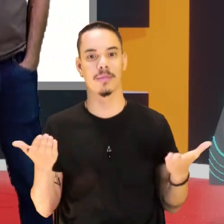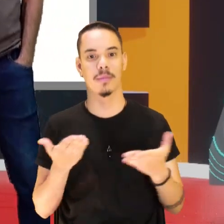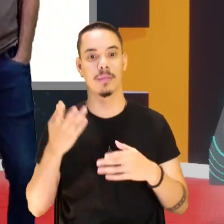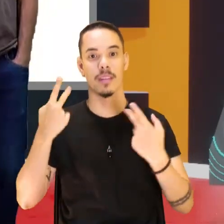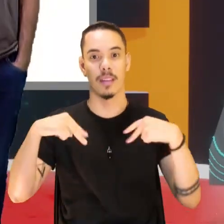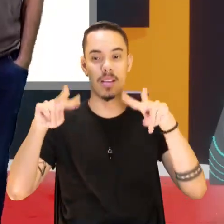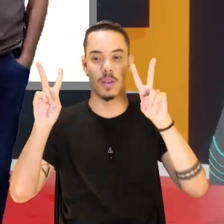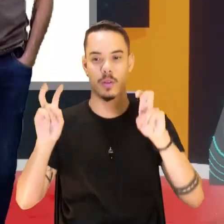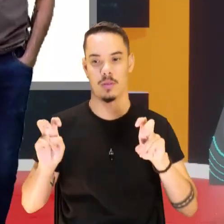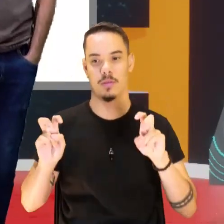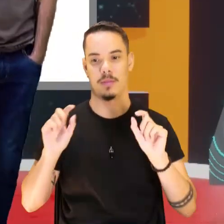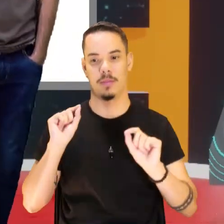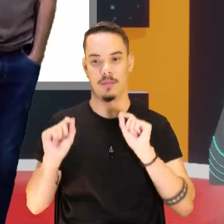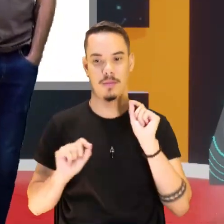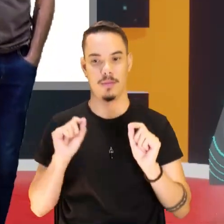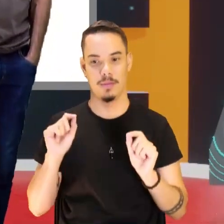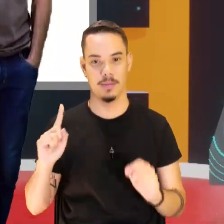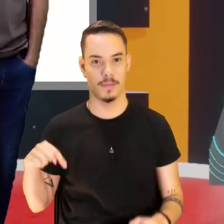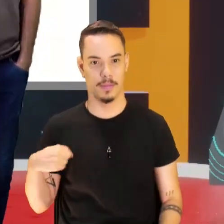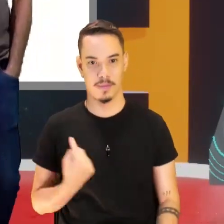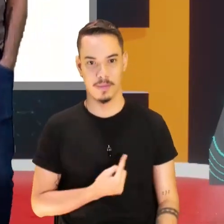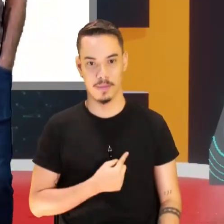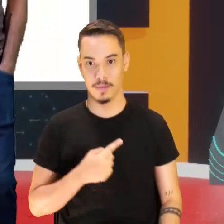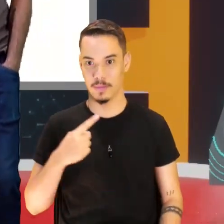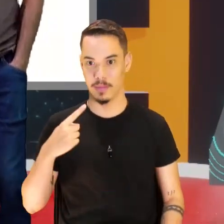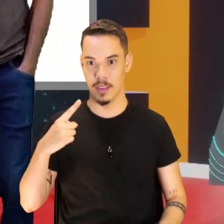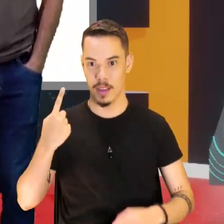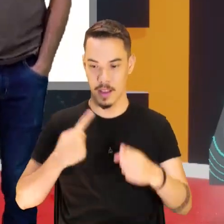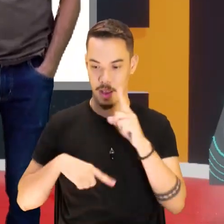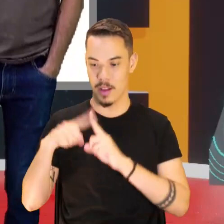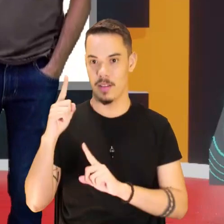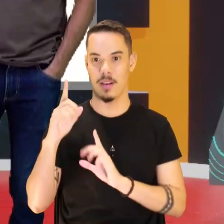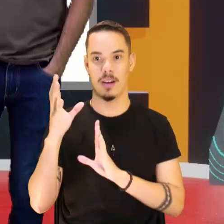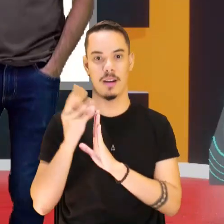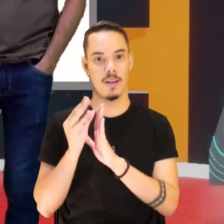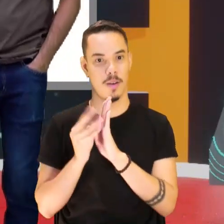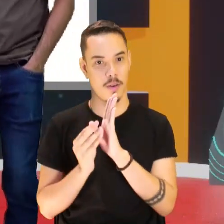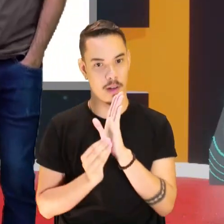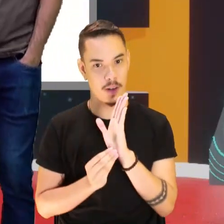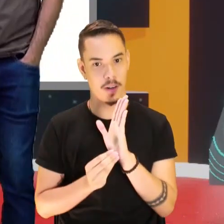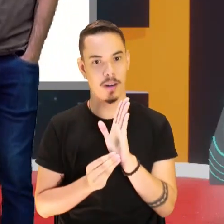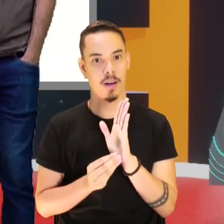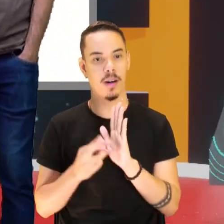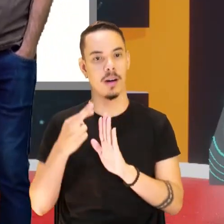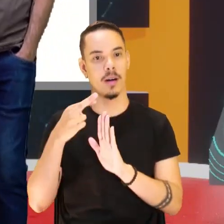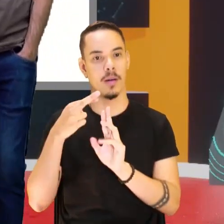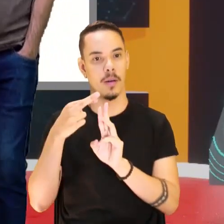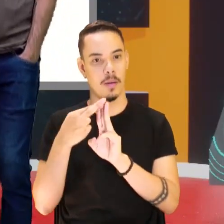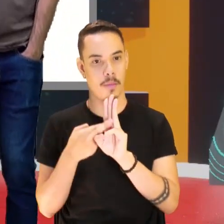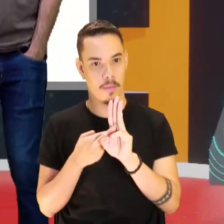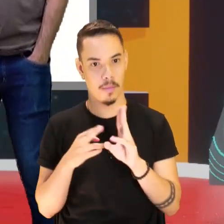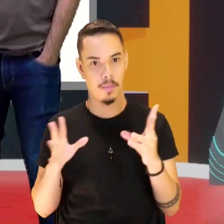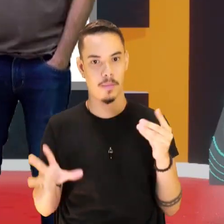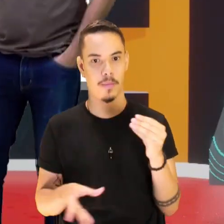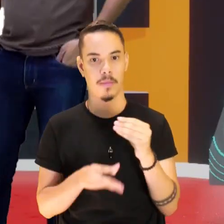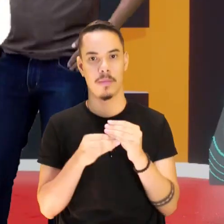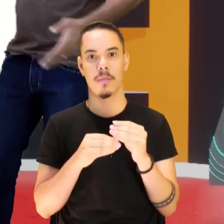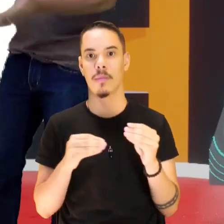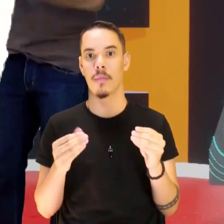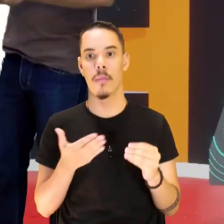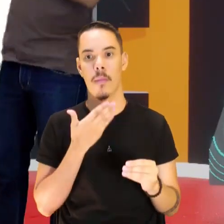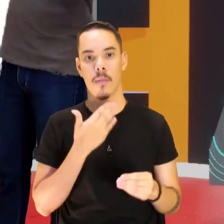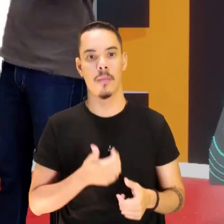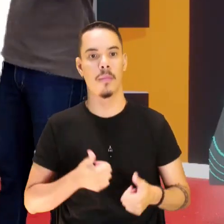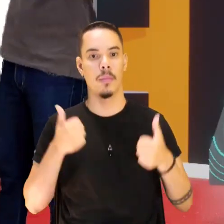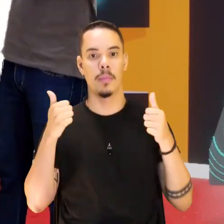então e claro como a gente disse para a gente avançar o conteúdo aí fala falando da regra de três composta nada melhor nada